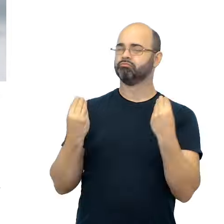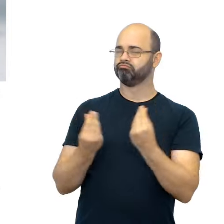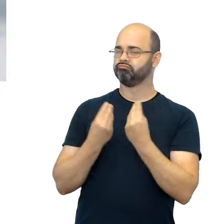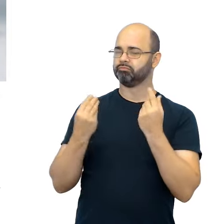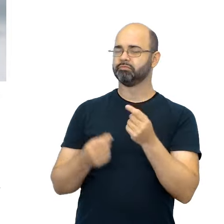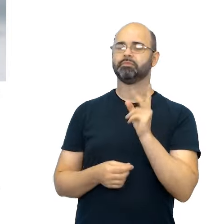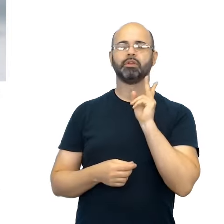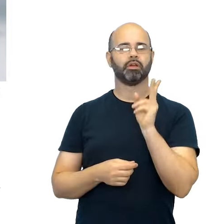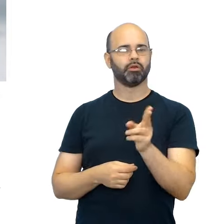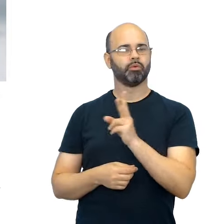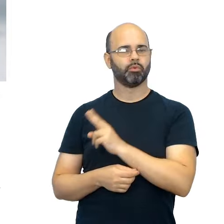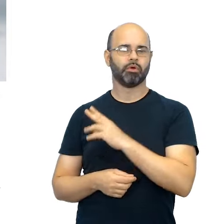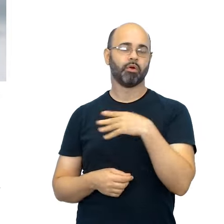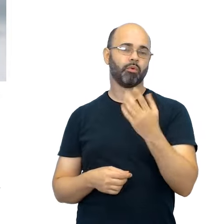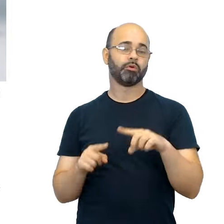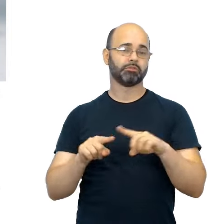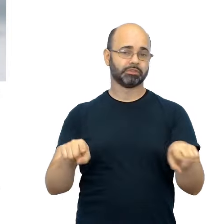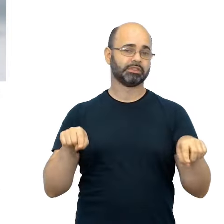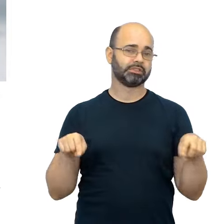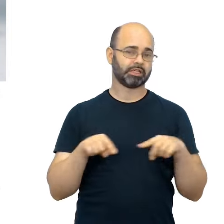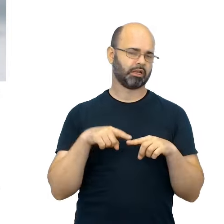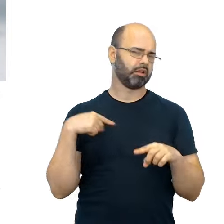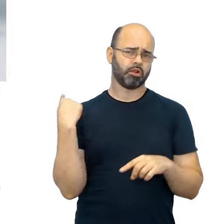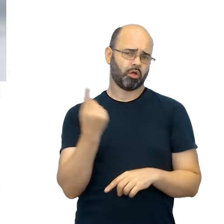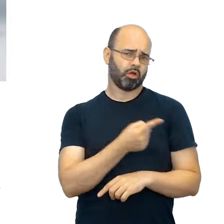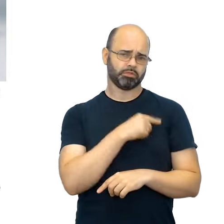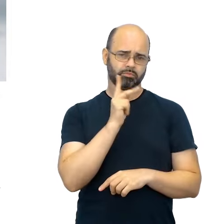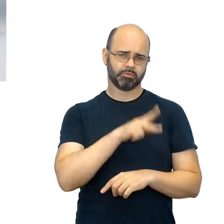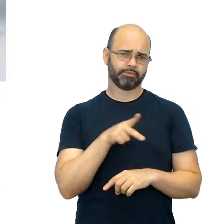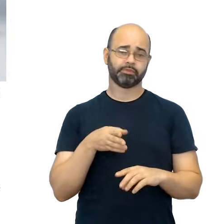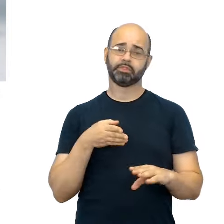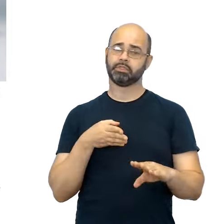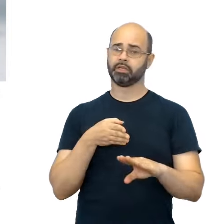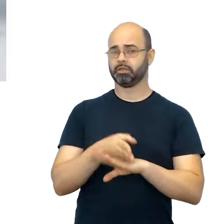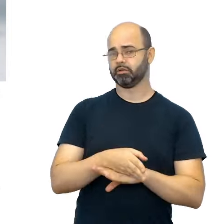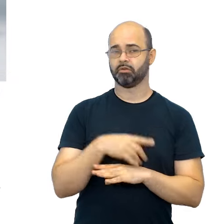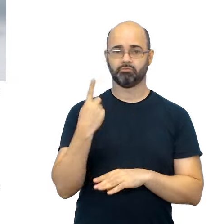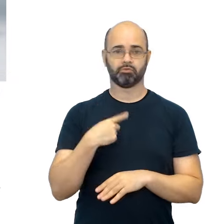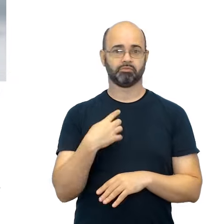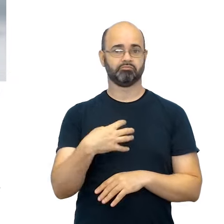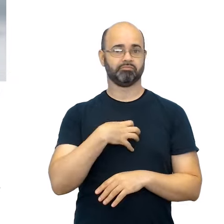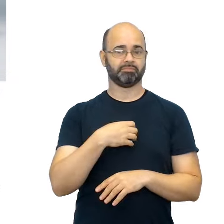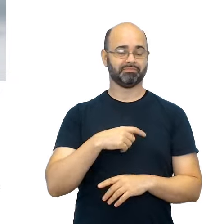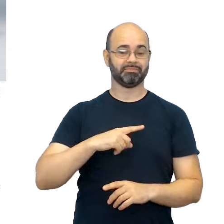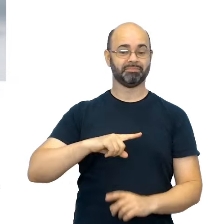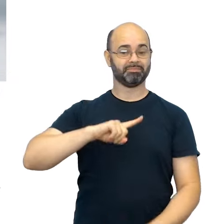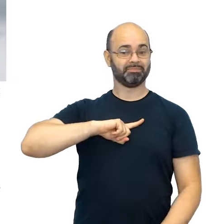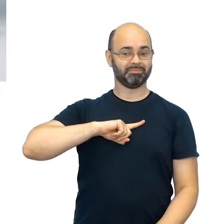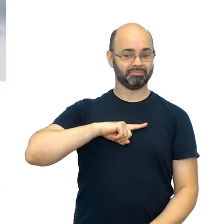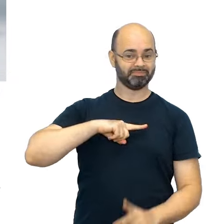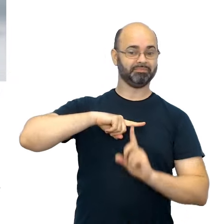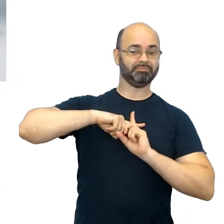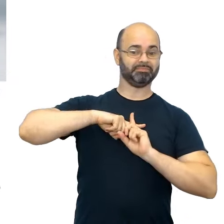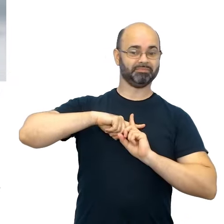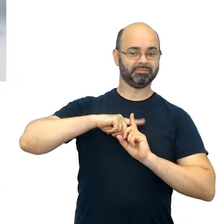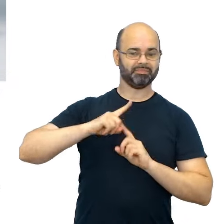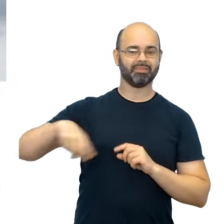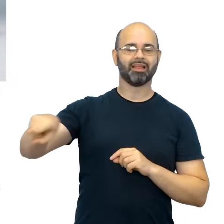nós entramos na sala, né, de nós estarmos positivos ou negativos, e eles